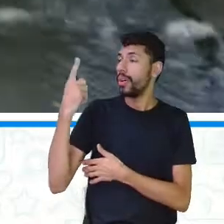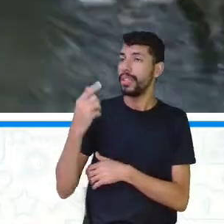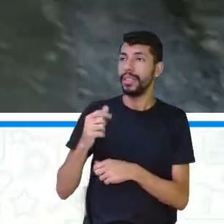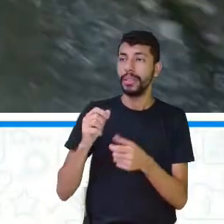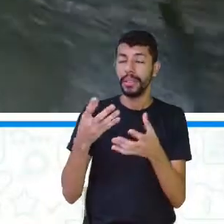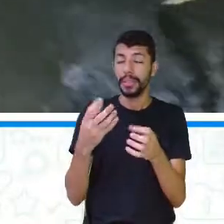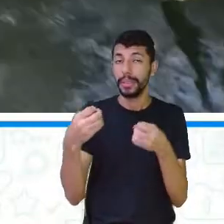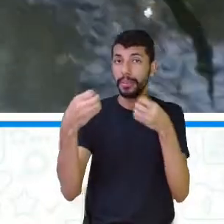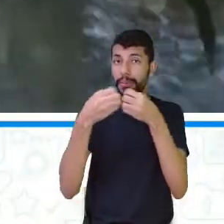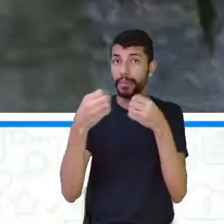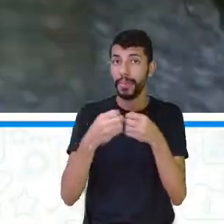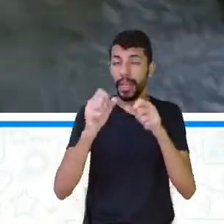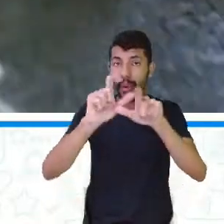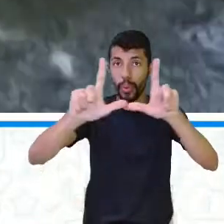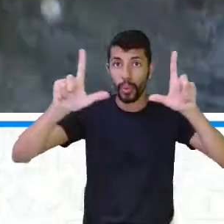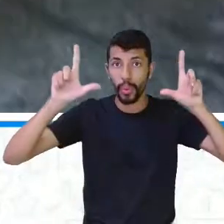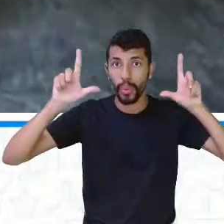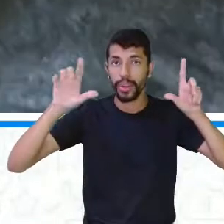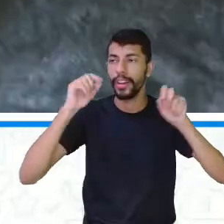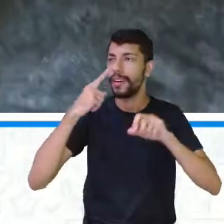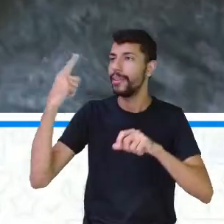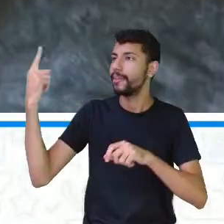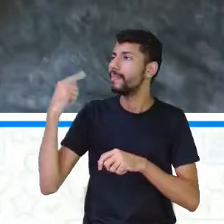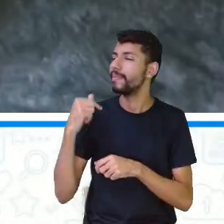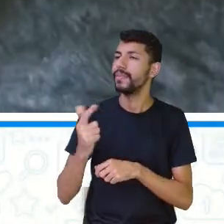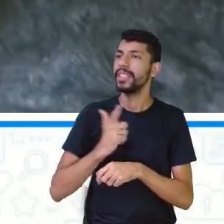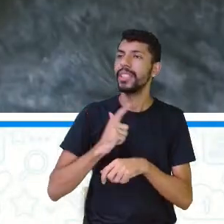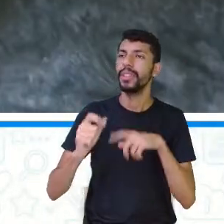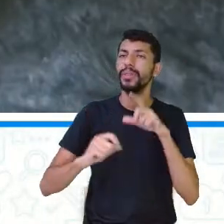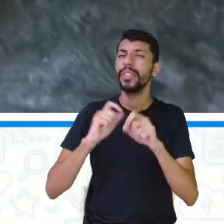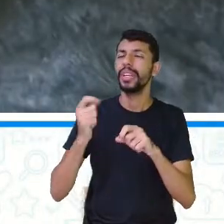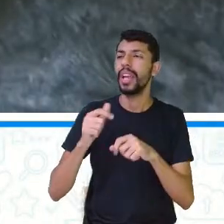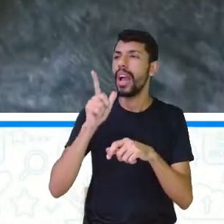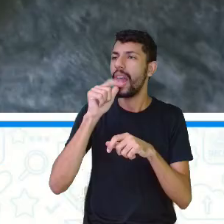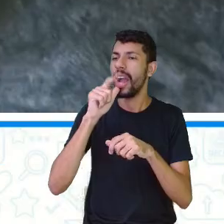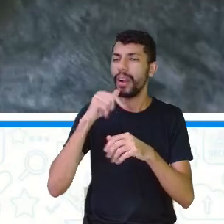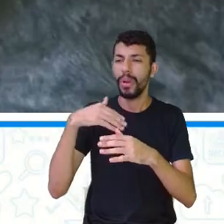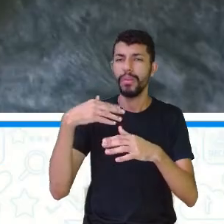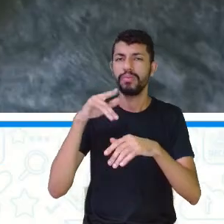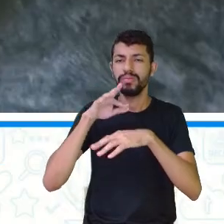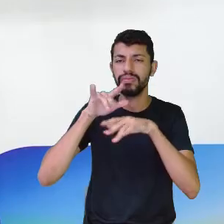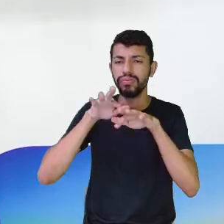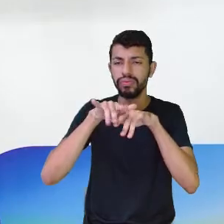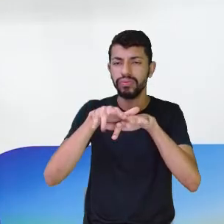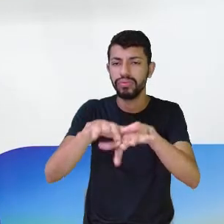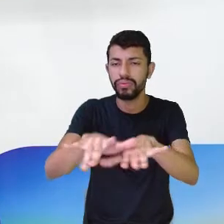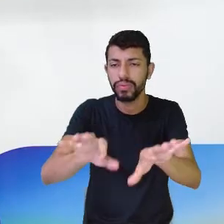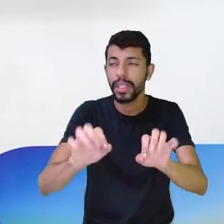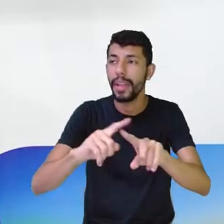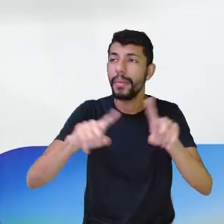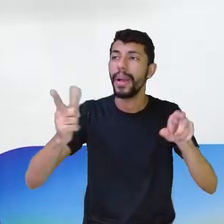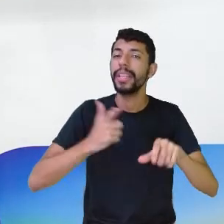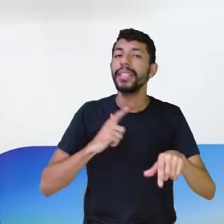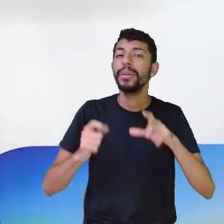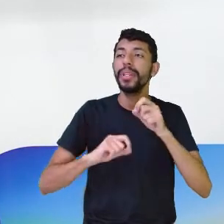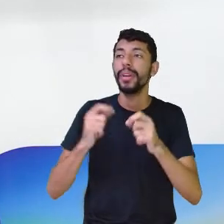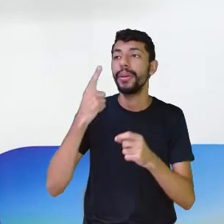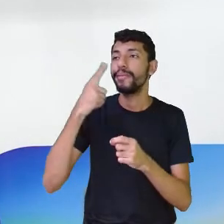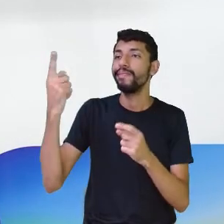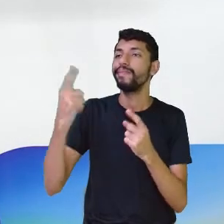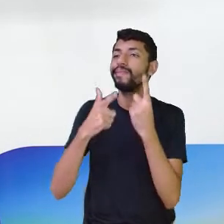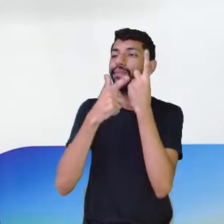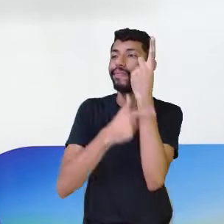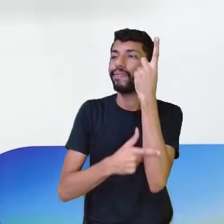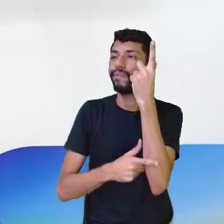de pertinho. Tem aí a água passando, mas o que é que nós temos aí em cima da água, flutuando aí nessa